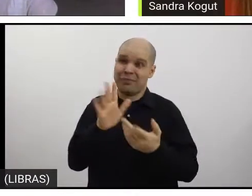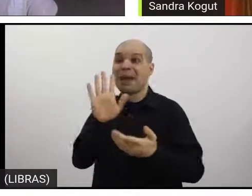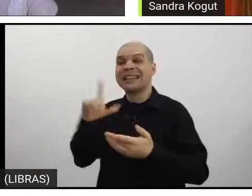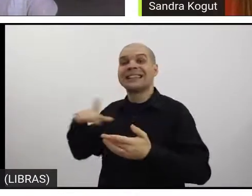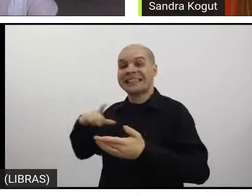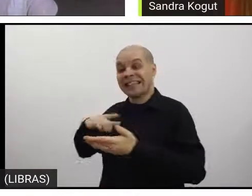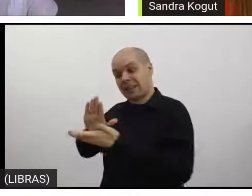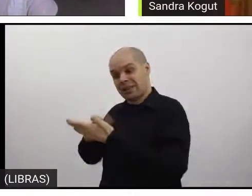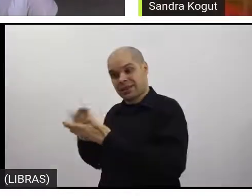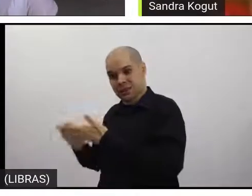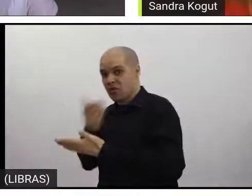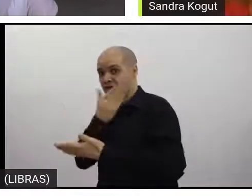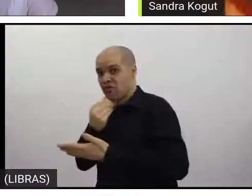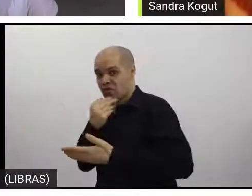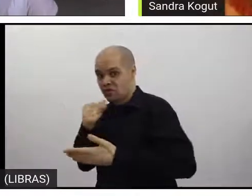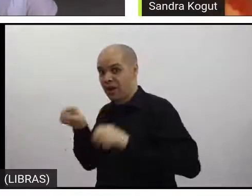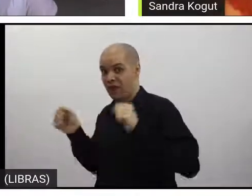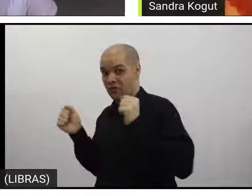rua.